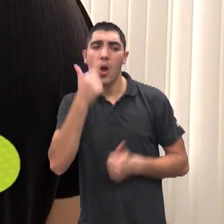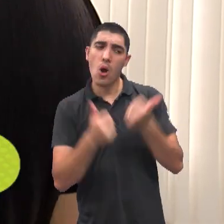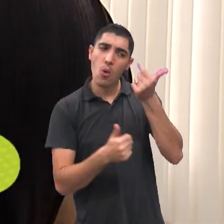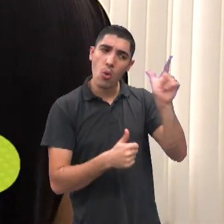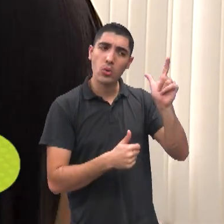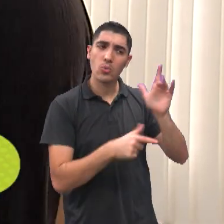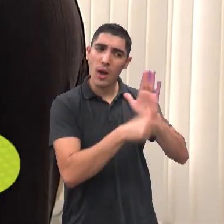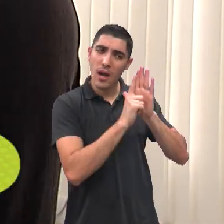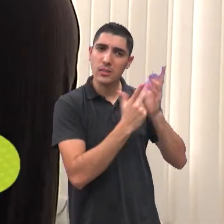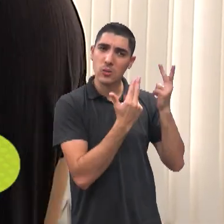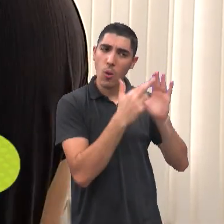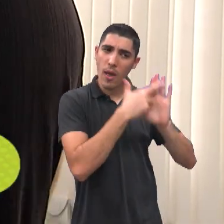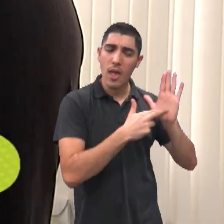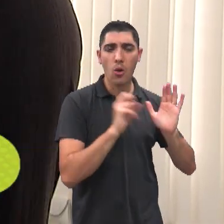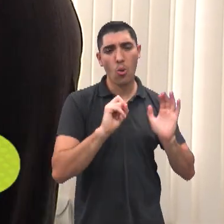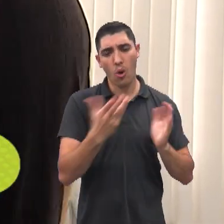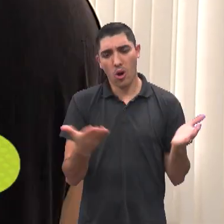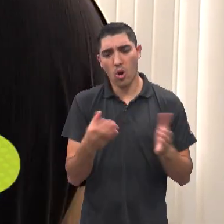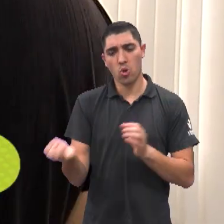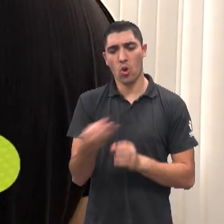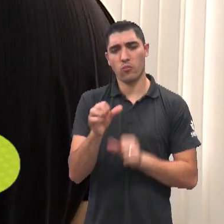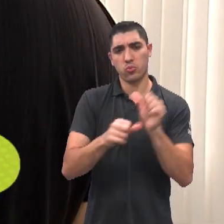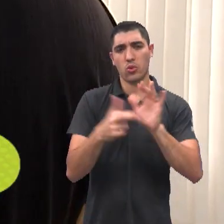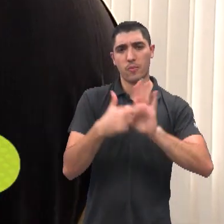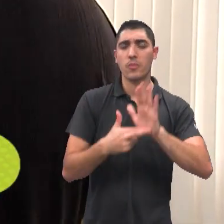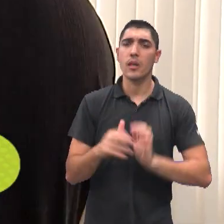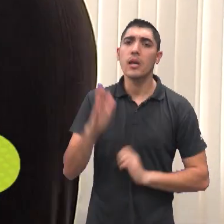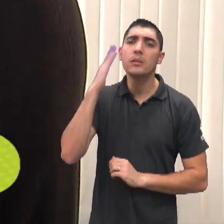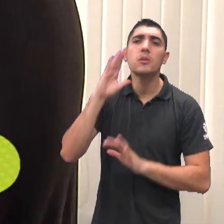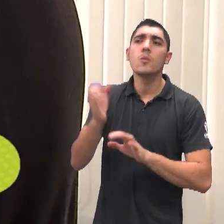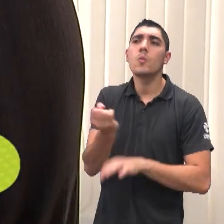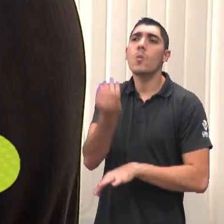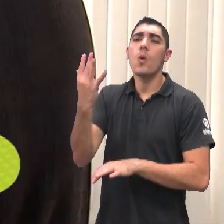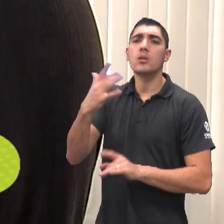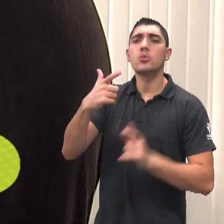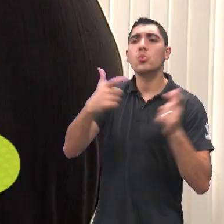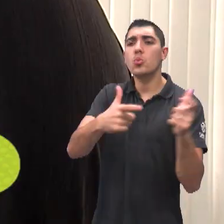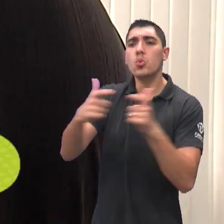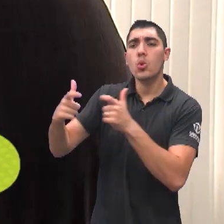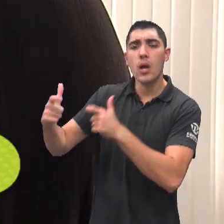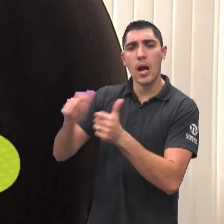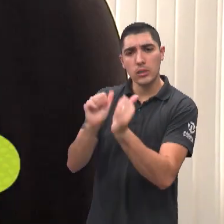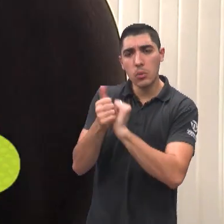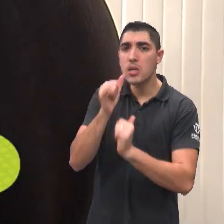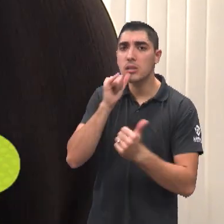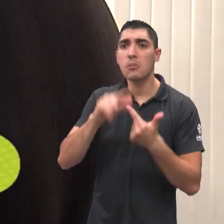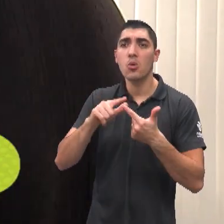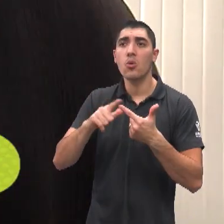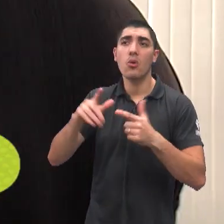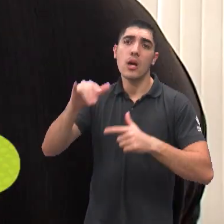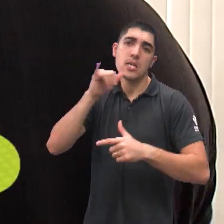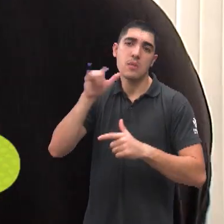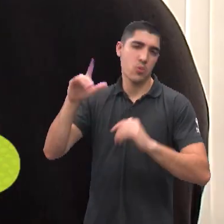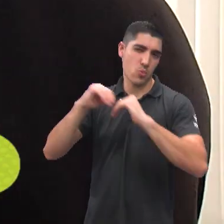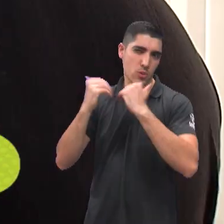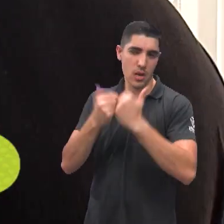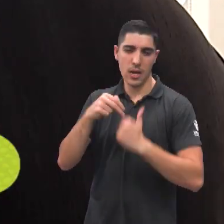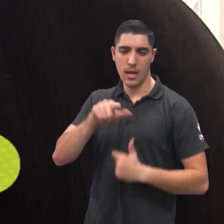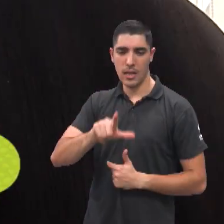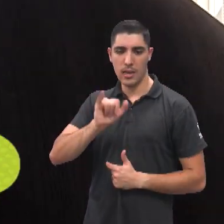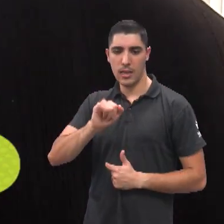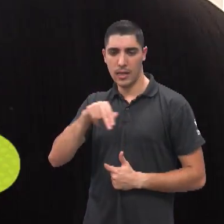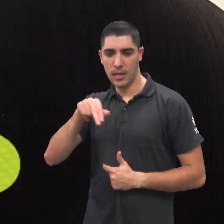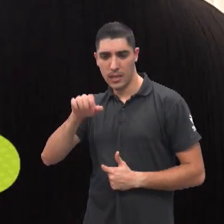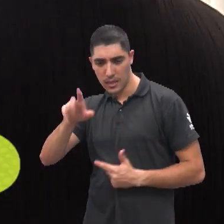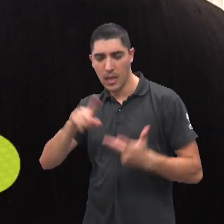futuro. A gente já sabe mais ou menos quantas praças esportivas vão ser utilizadas, se aquelas particulares também, de repente, como Lineu de Moura, Farmaconde Arena, podem